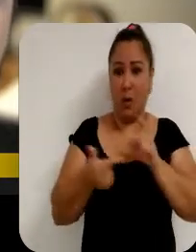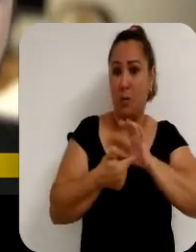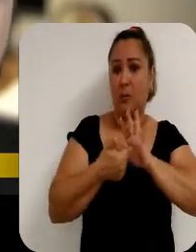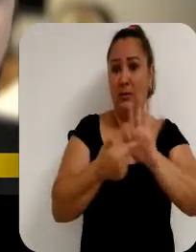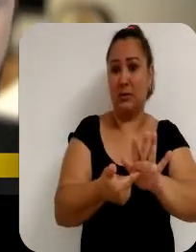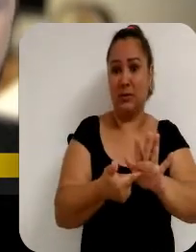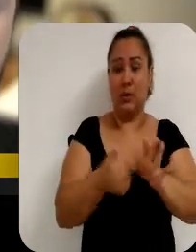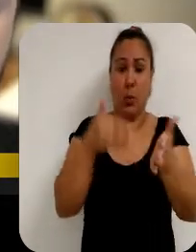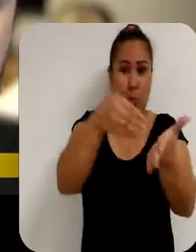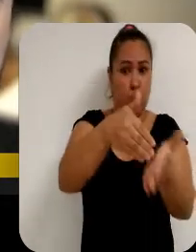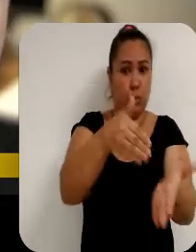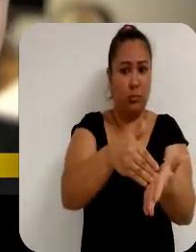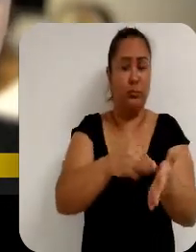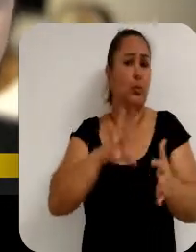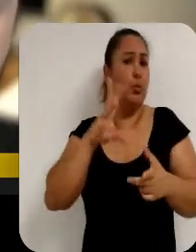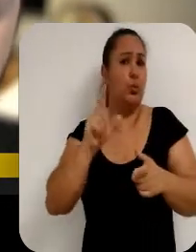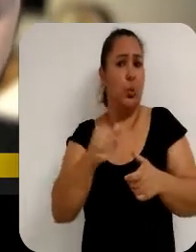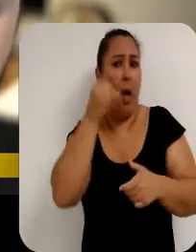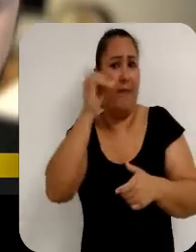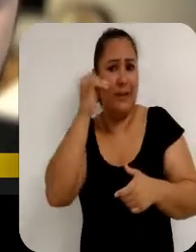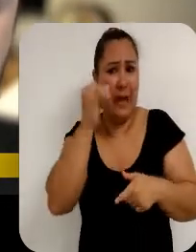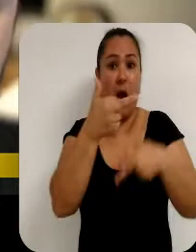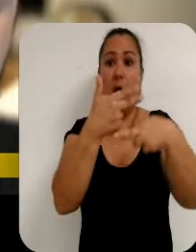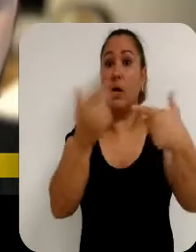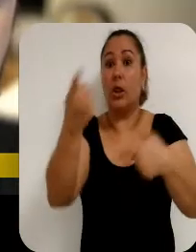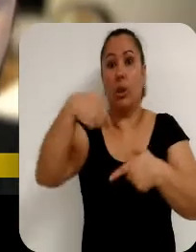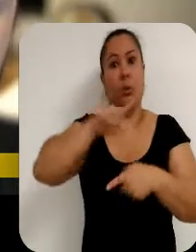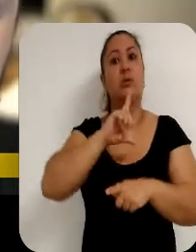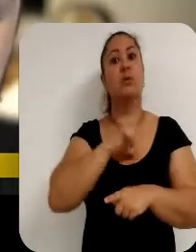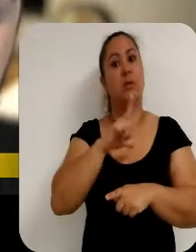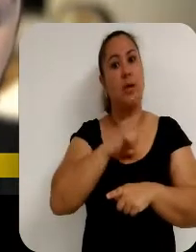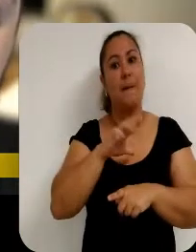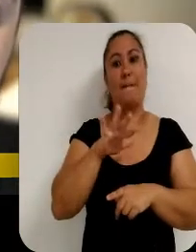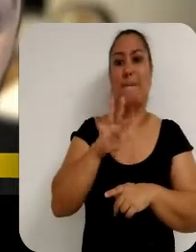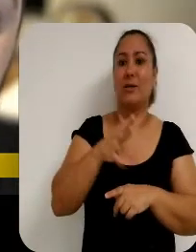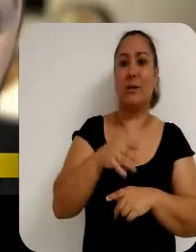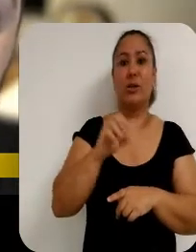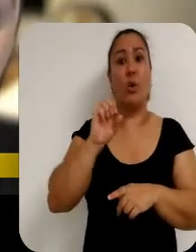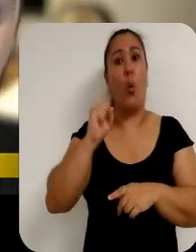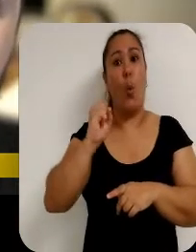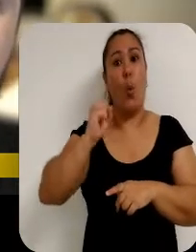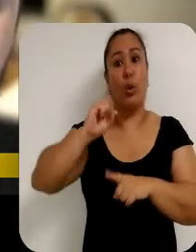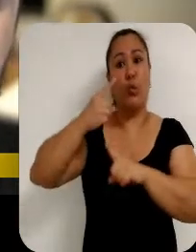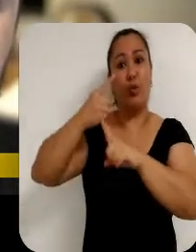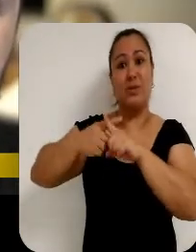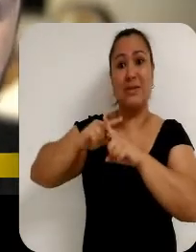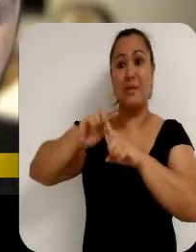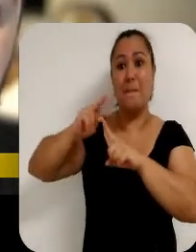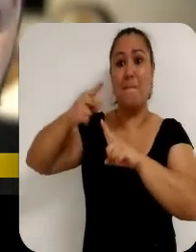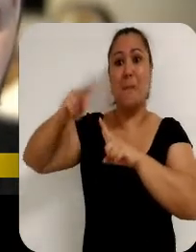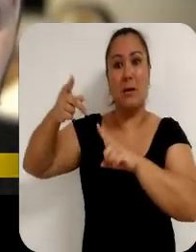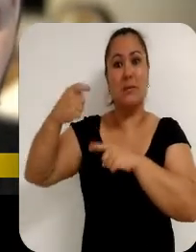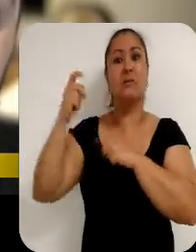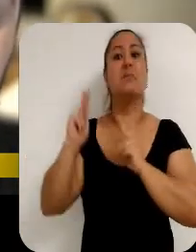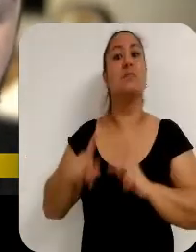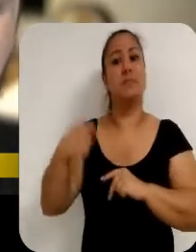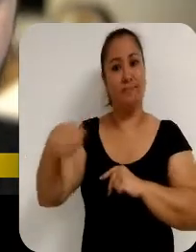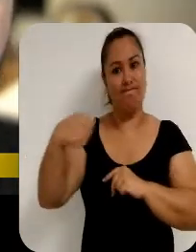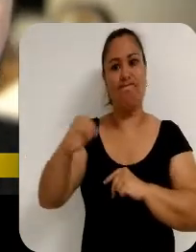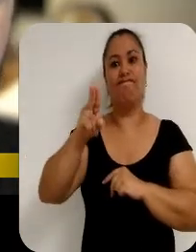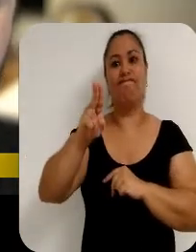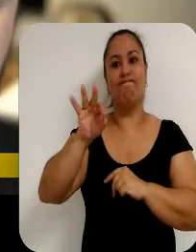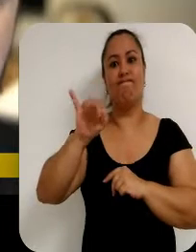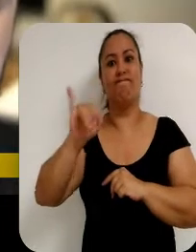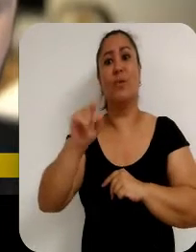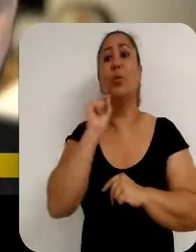assim a gente tem pelo menos 8 vezes mais pessoas precisando de UTI do que o que está disponível nesses países.